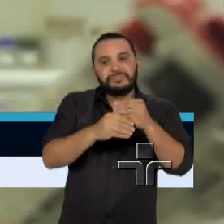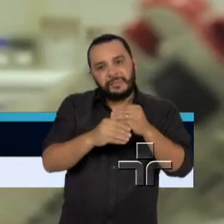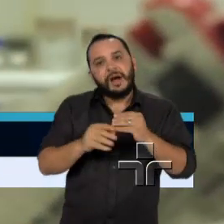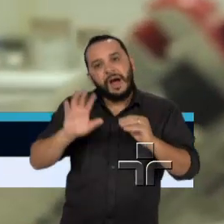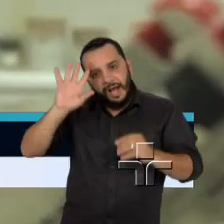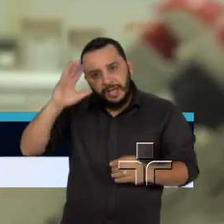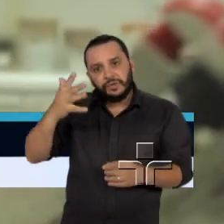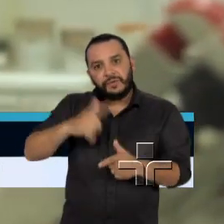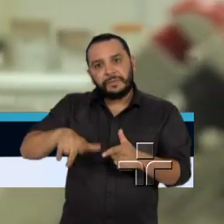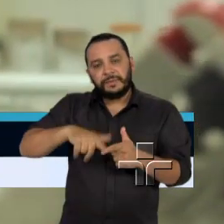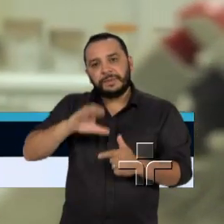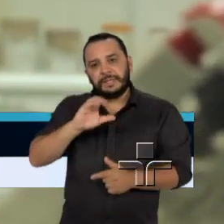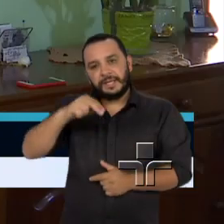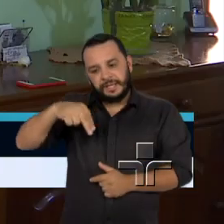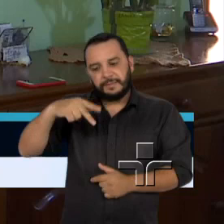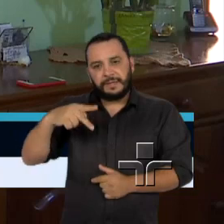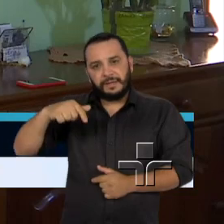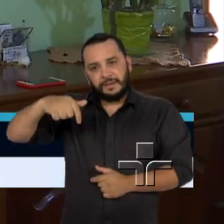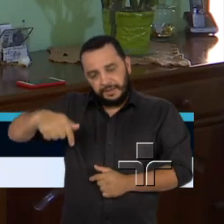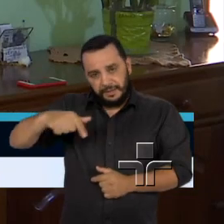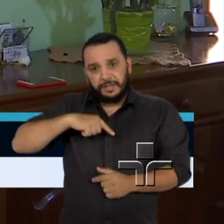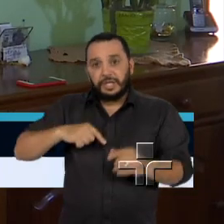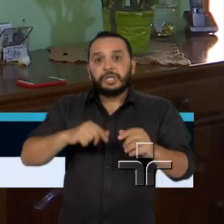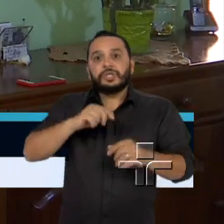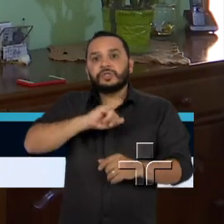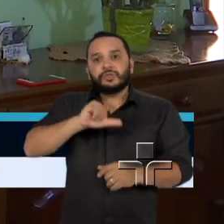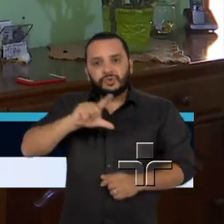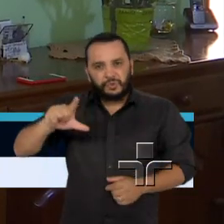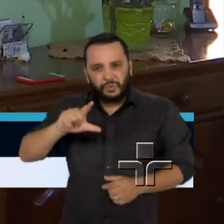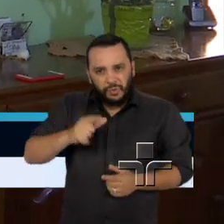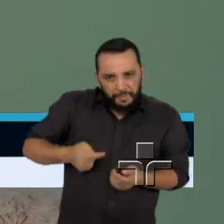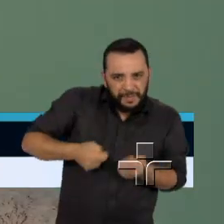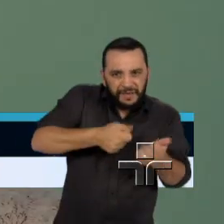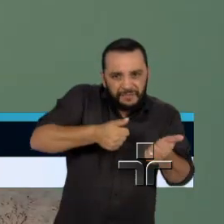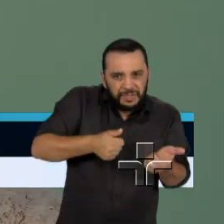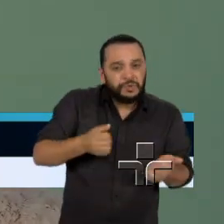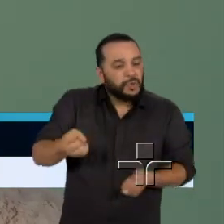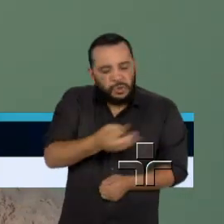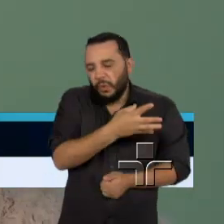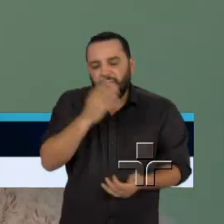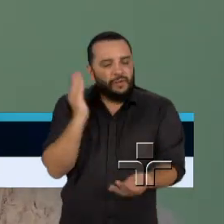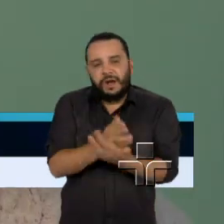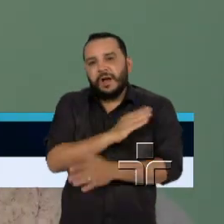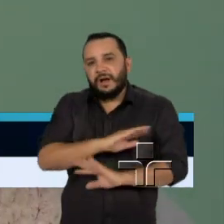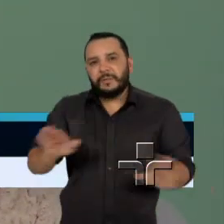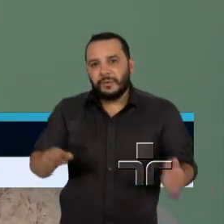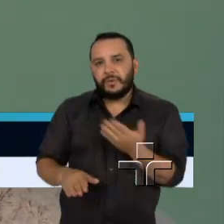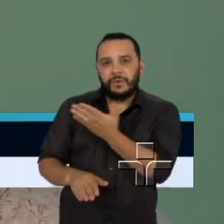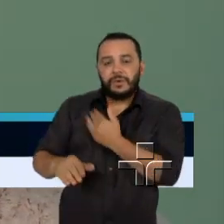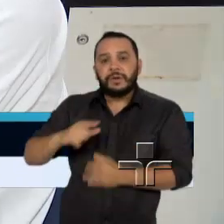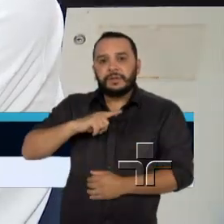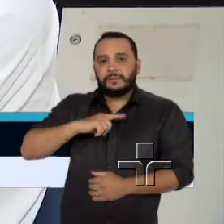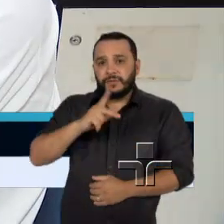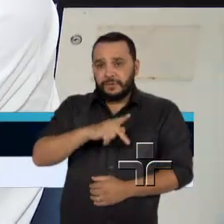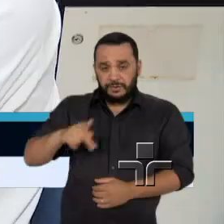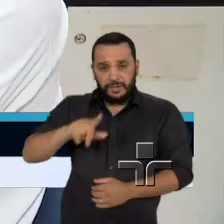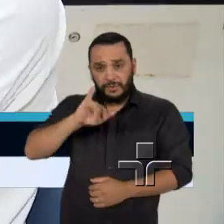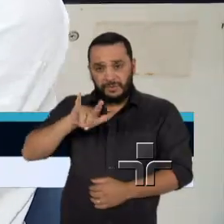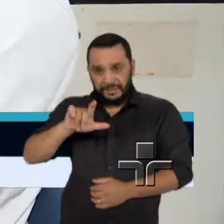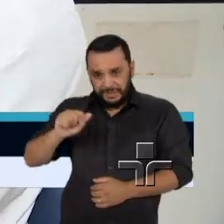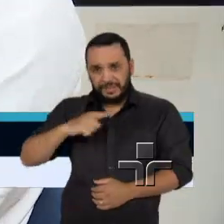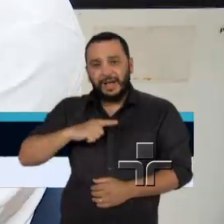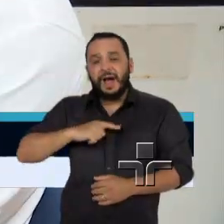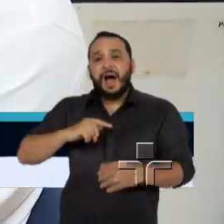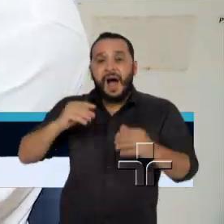não aceita novos bolsistas. A professora Lucile faz parte da diretoria da Sociedade Brasileira para o Progresso da Ciência e alerta que esse